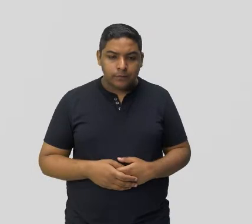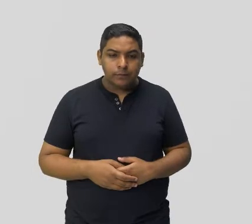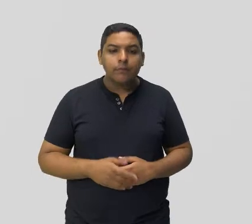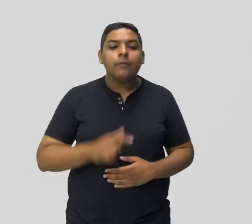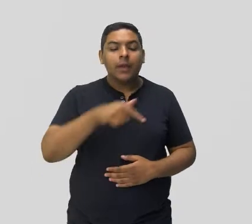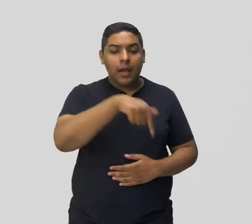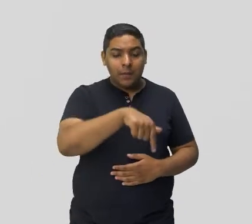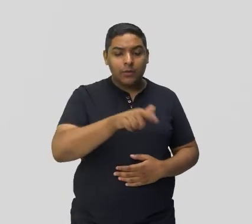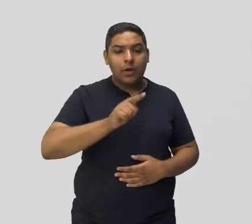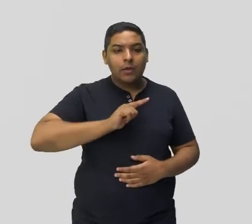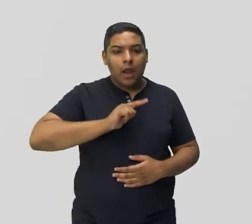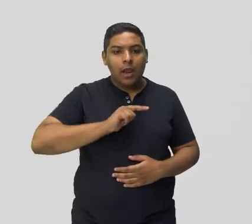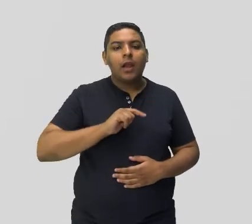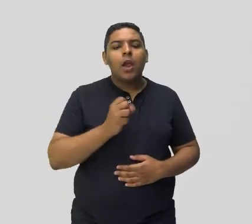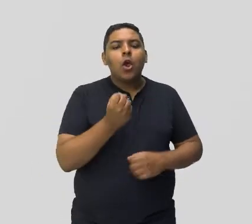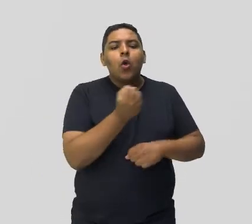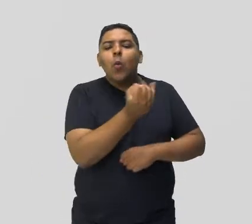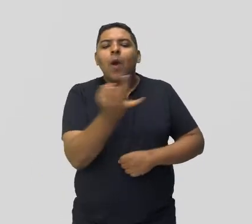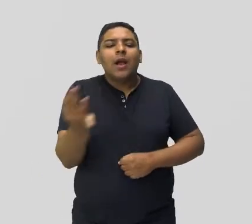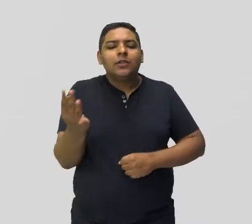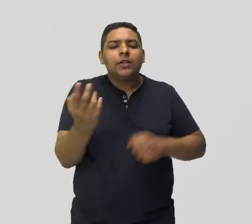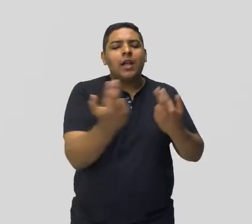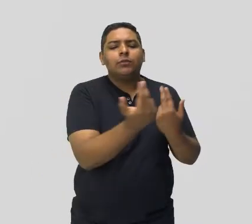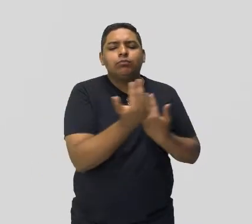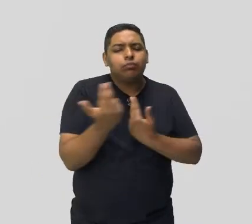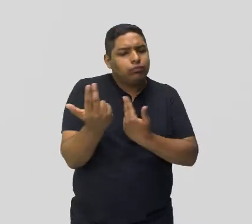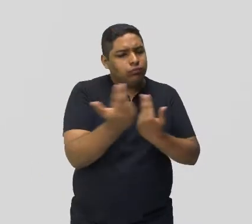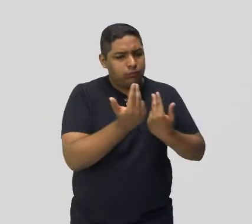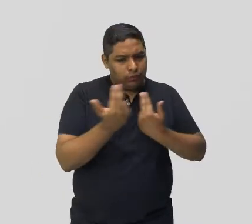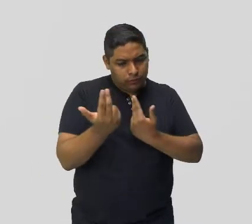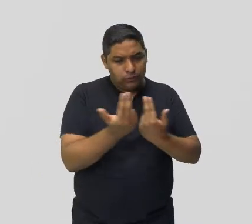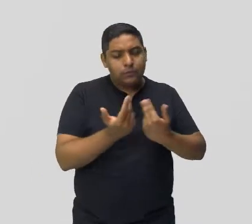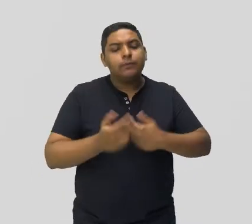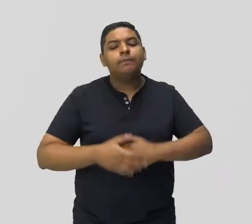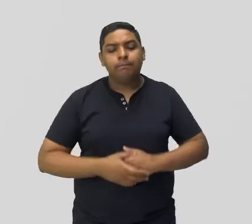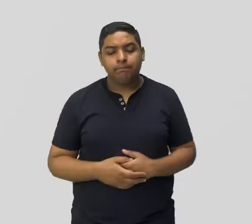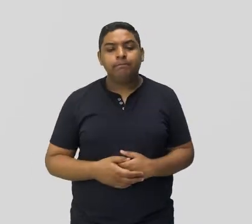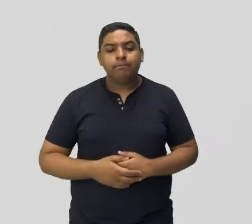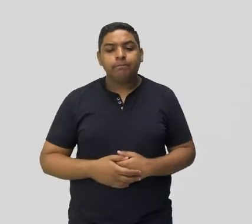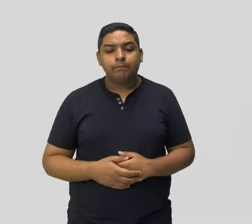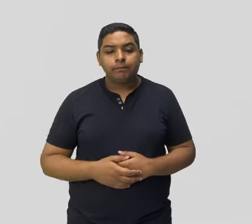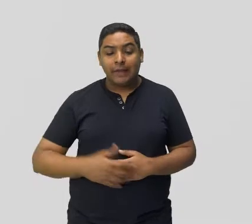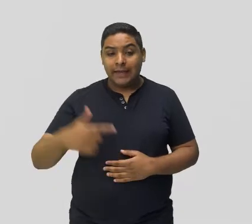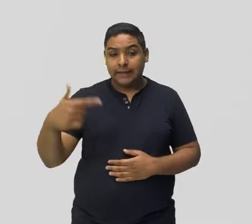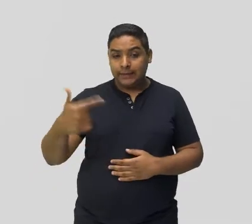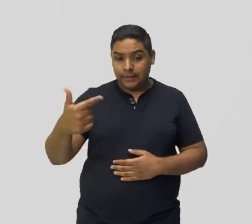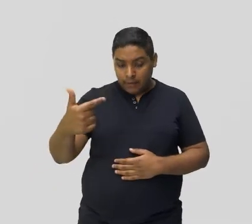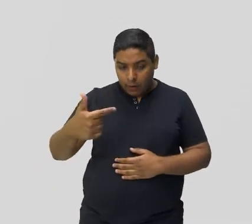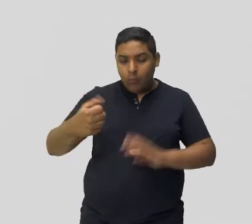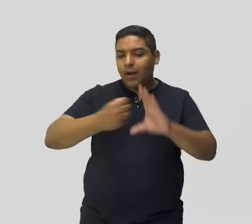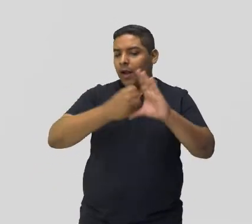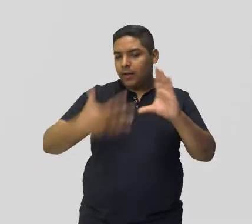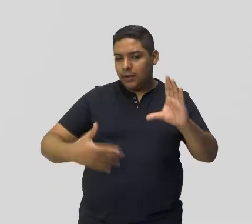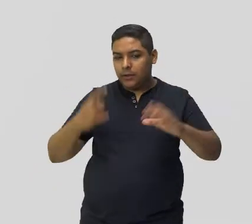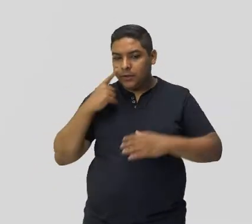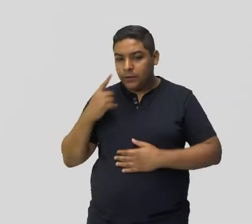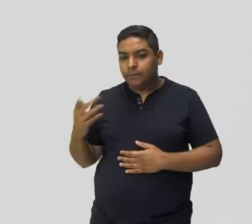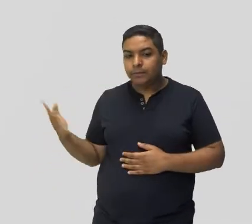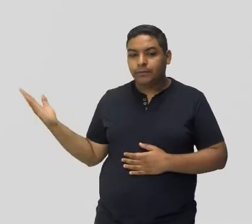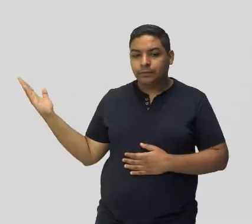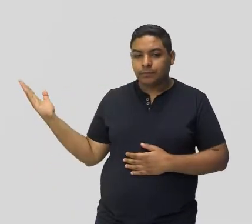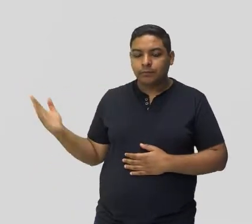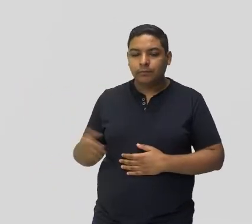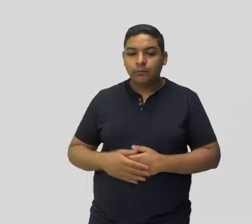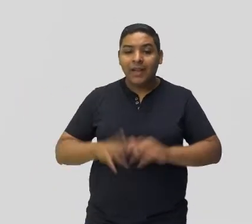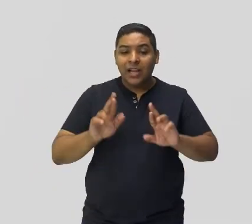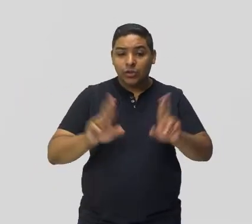quantidade de carga elétrica, beleza? Primeira característica. Outra característica da associação em série. A